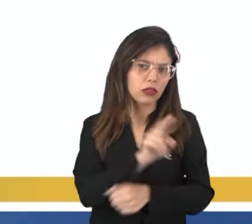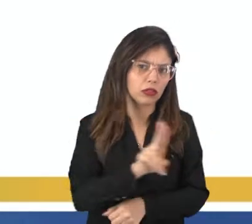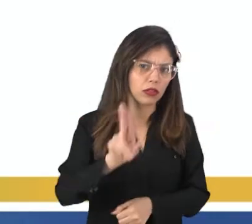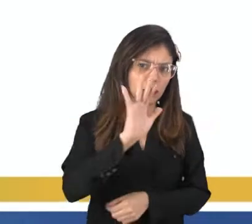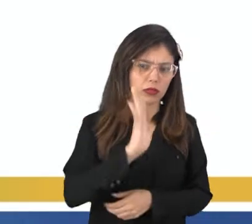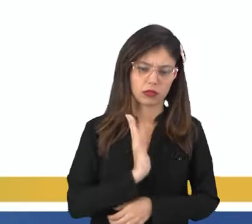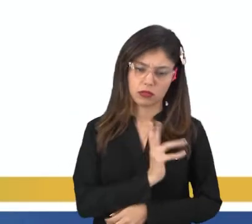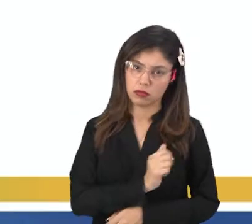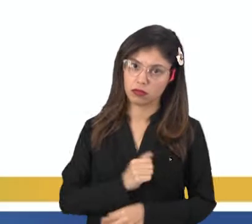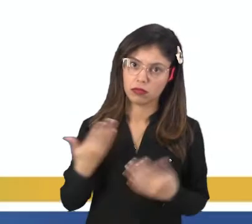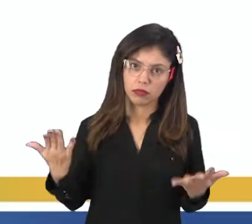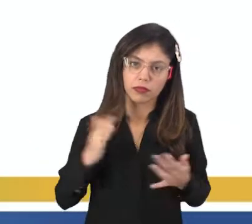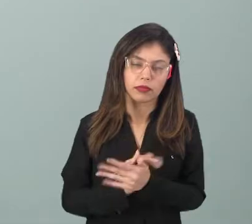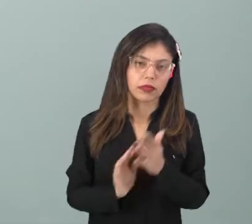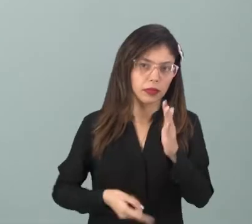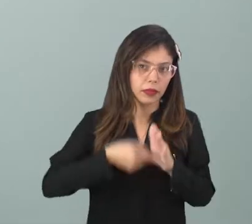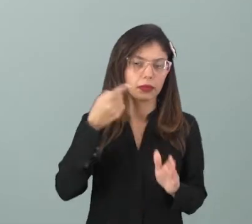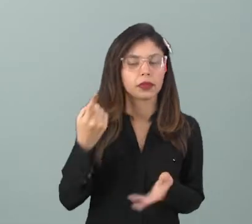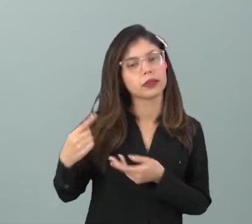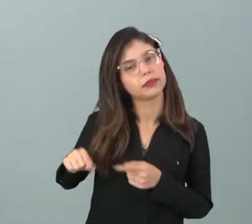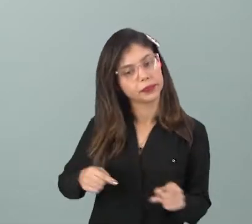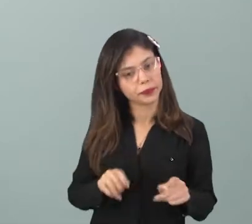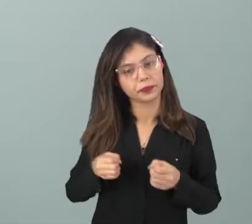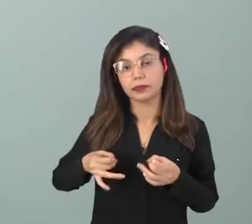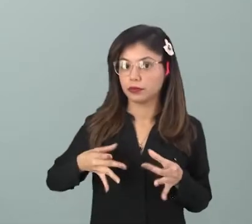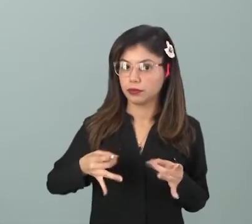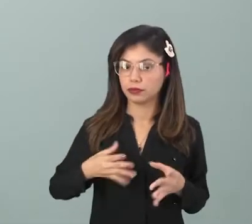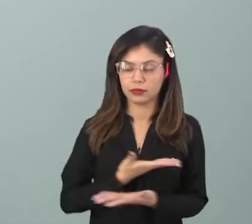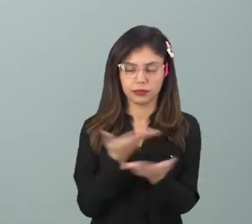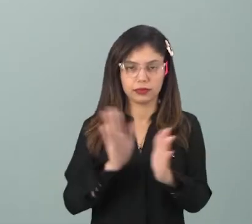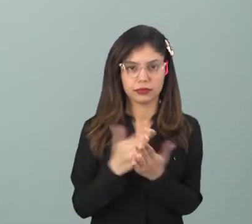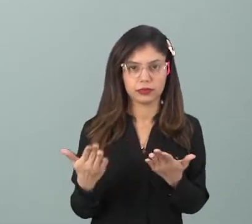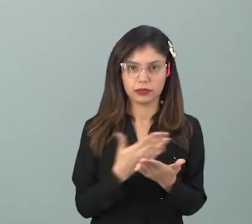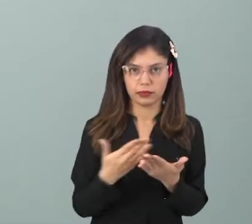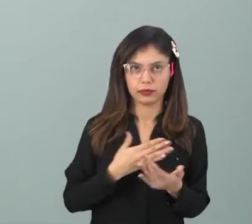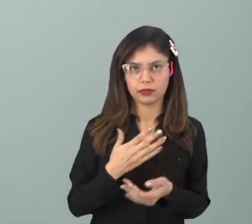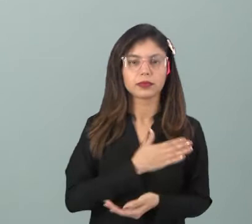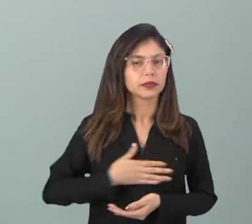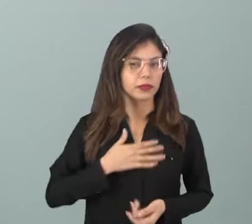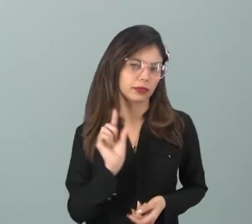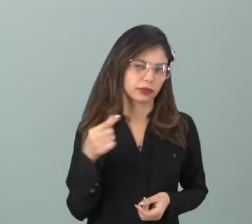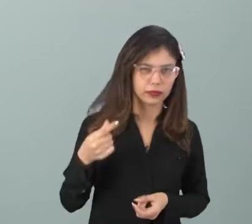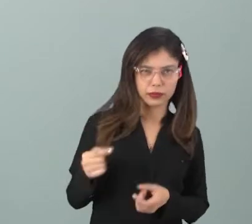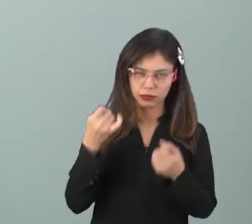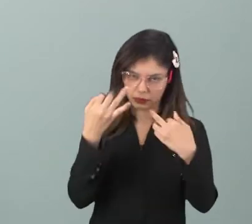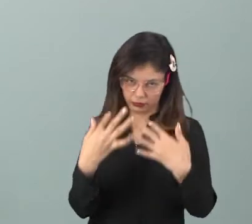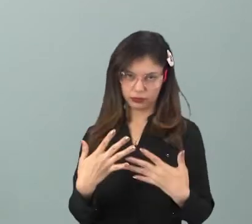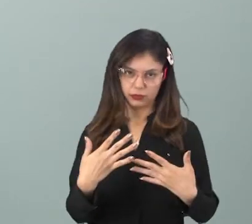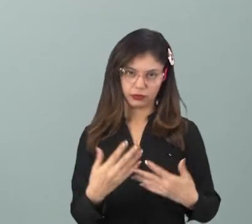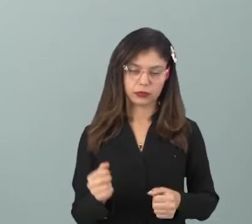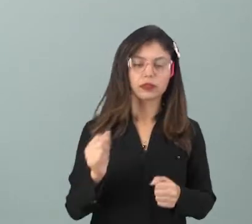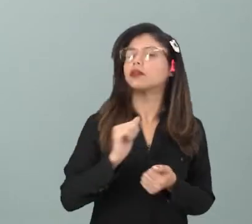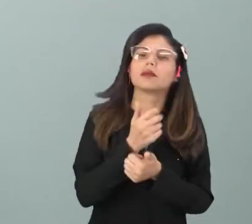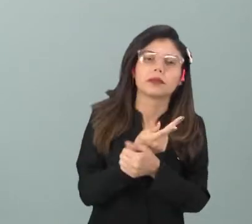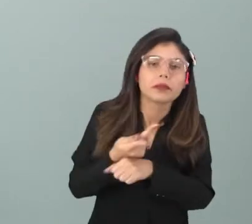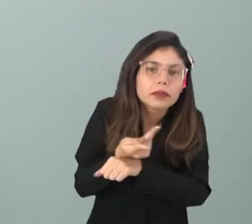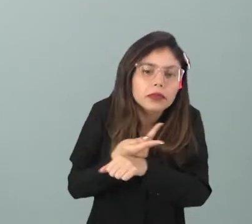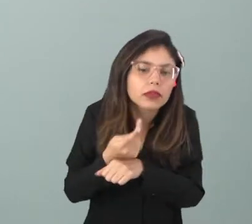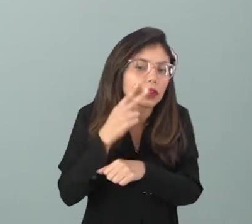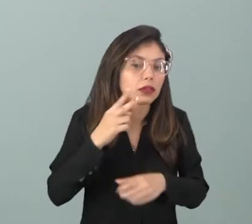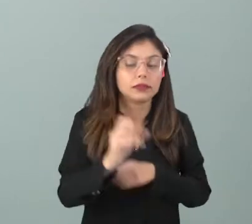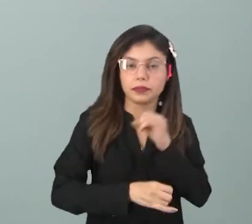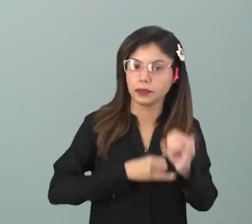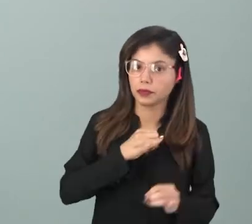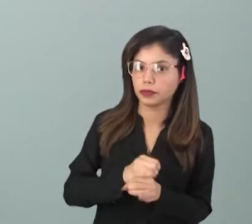Em Nome do Amor Então essa é a primeira sugestão do livro gostaram um pouco do enredo do livro então procurem saber mais procure na internet